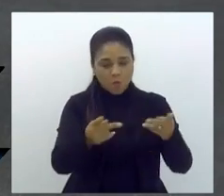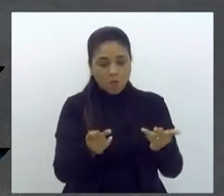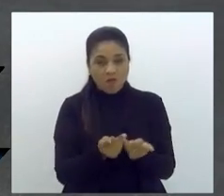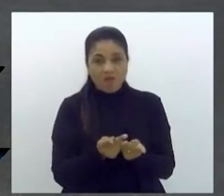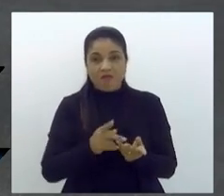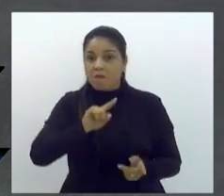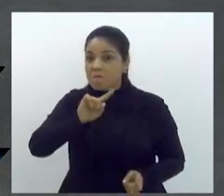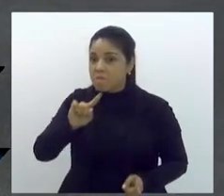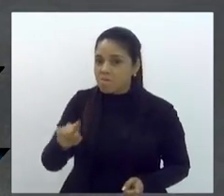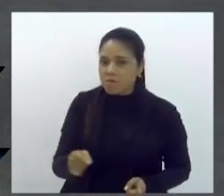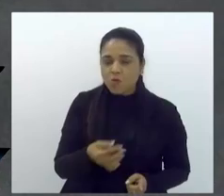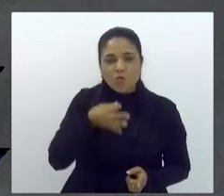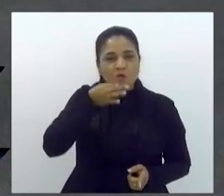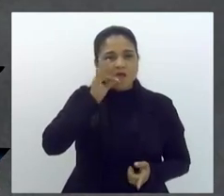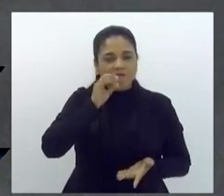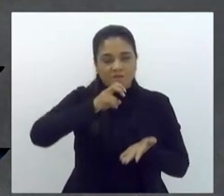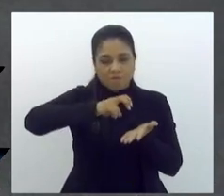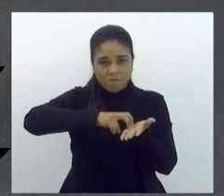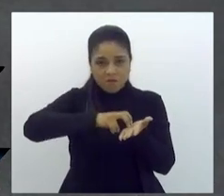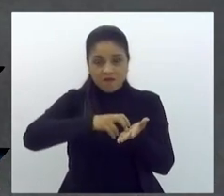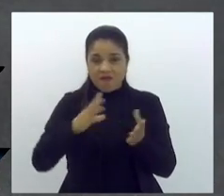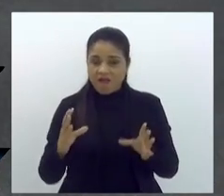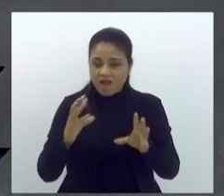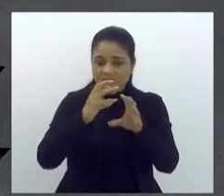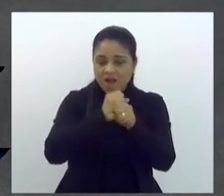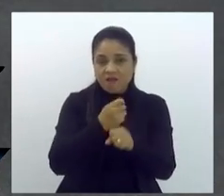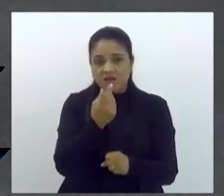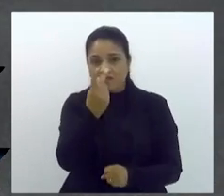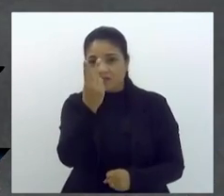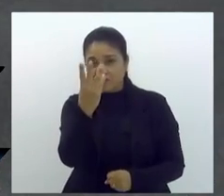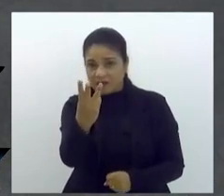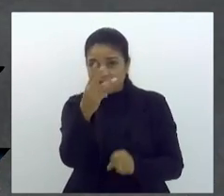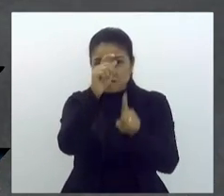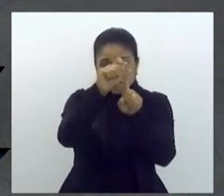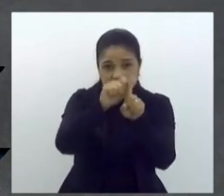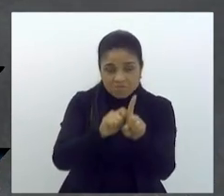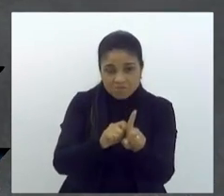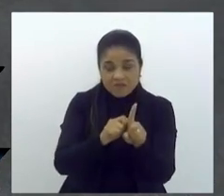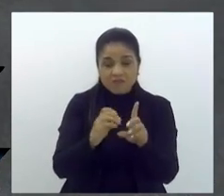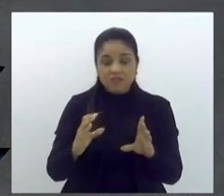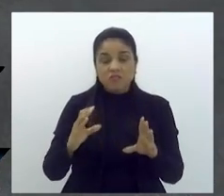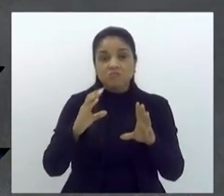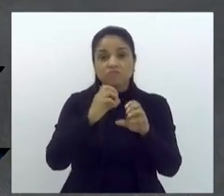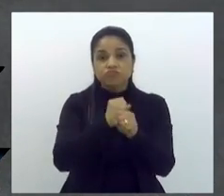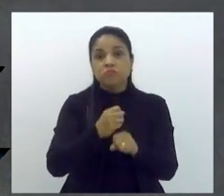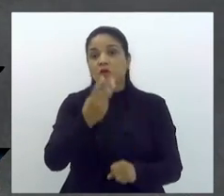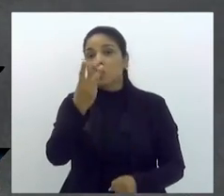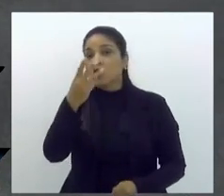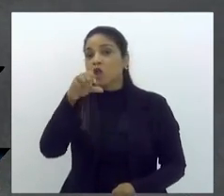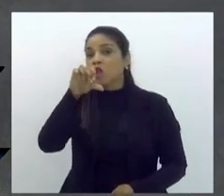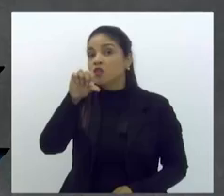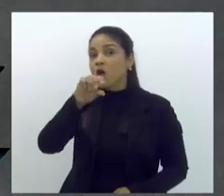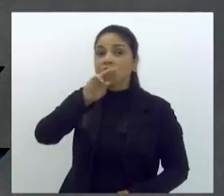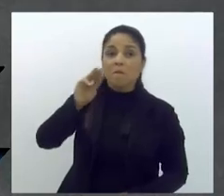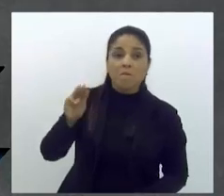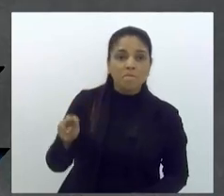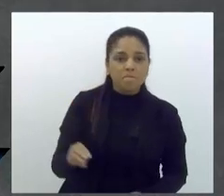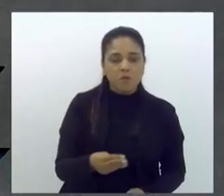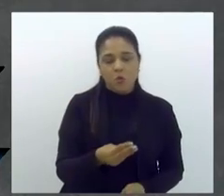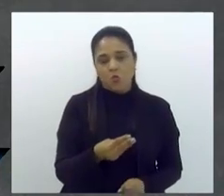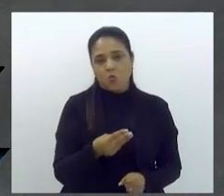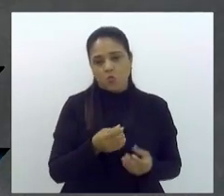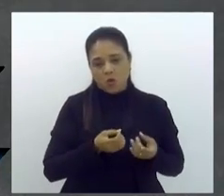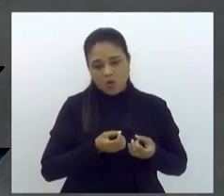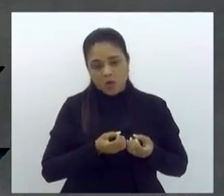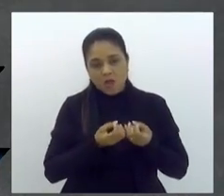Então se a gente calcular em três meses foram mais de 9 mil refeições que deixaram de ser ofertadas para as pessoas que mais